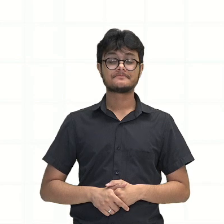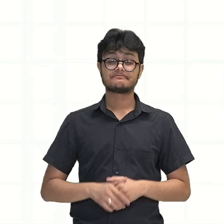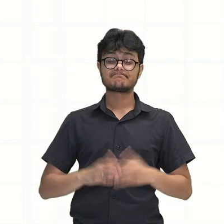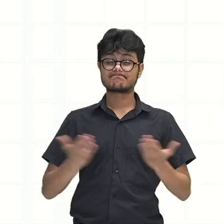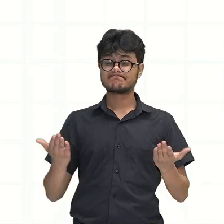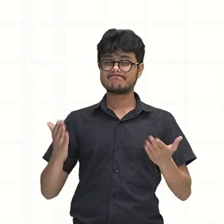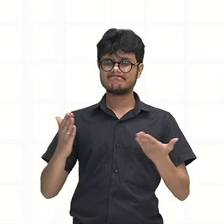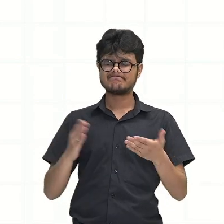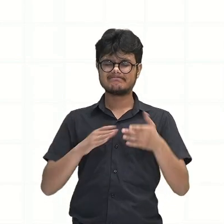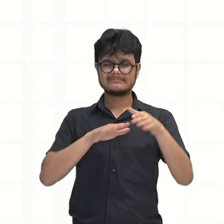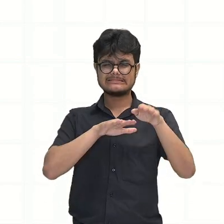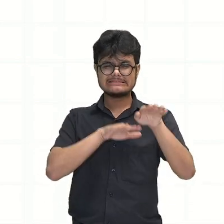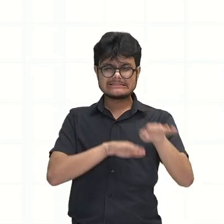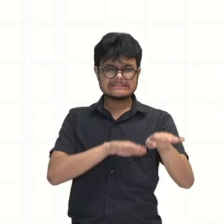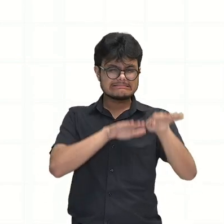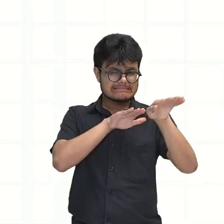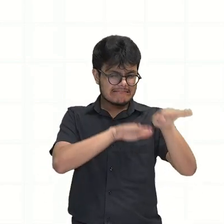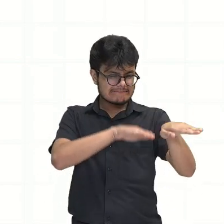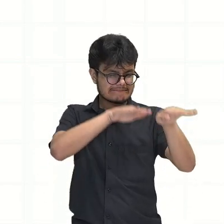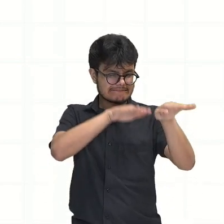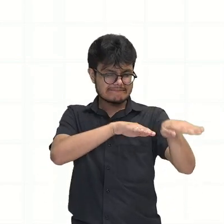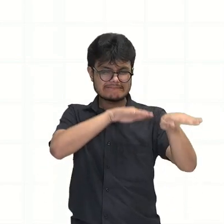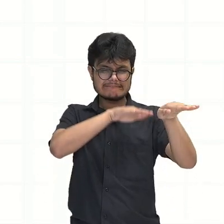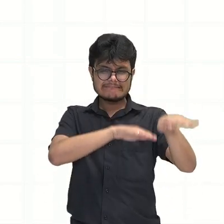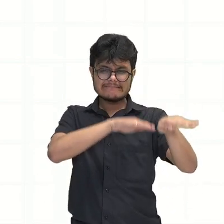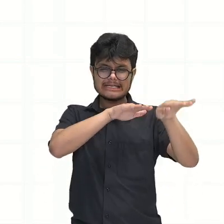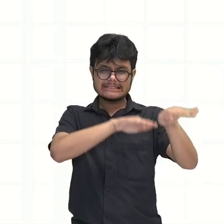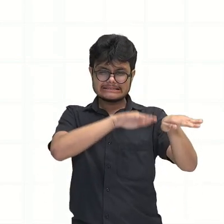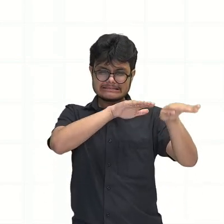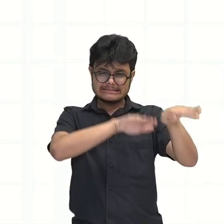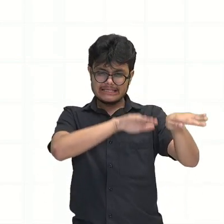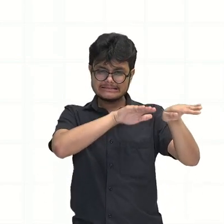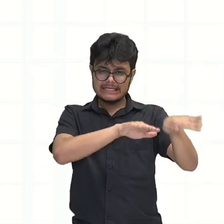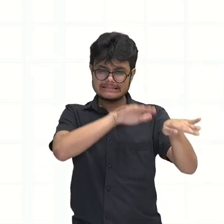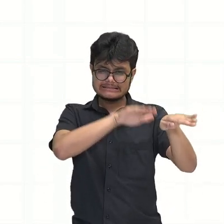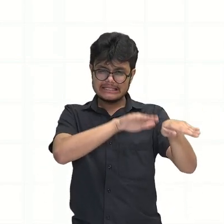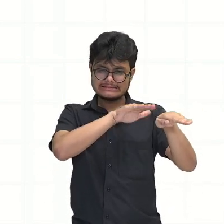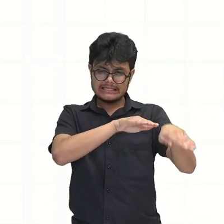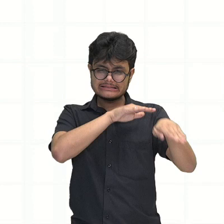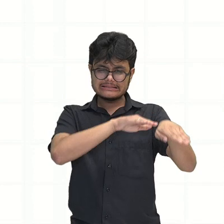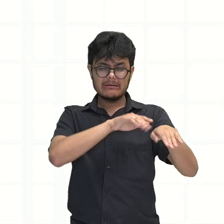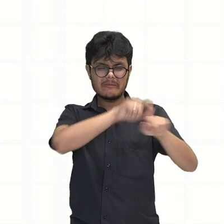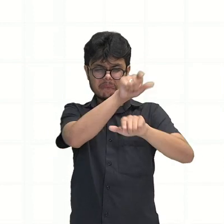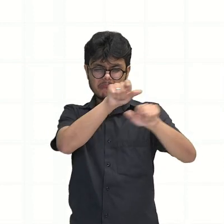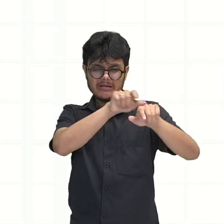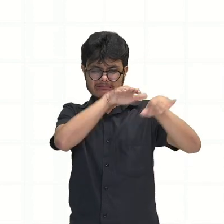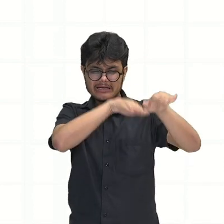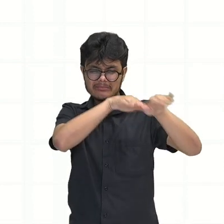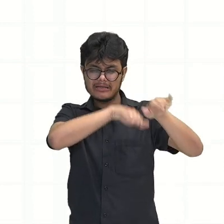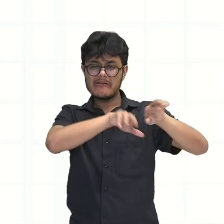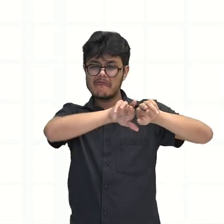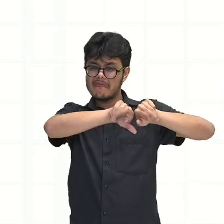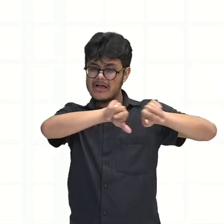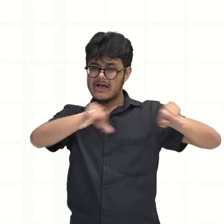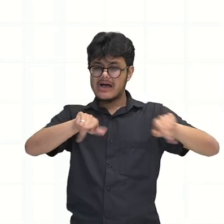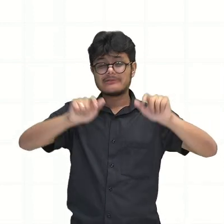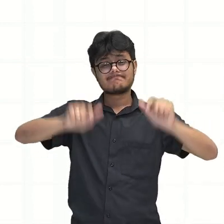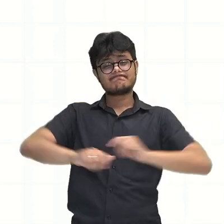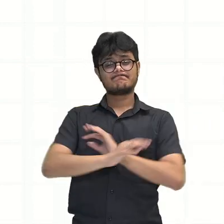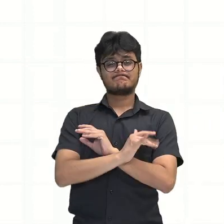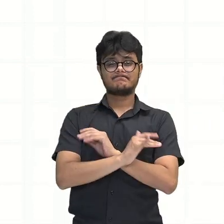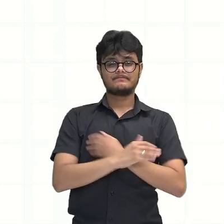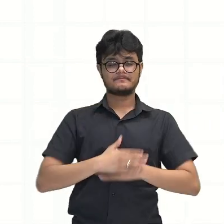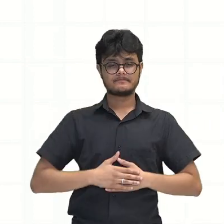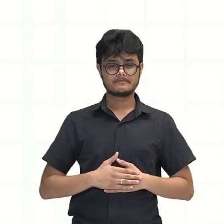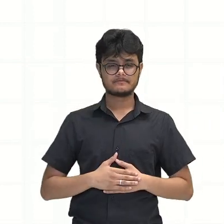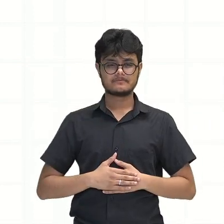E porque também nós temos muitos carros nesse momento, em cidades grandes,